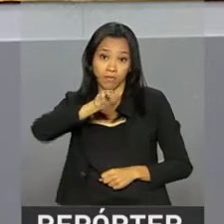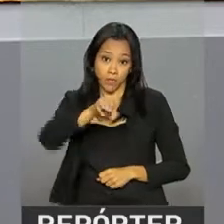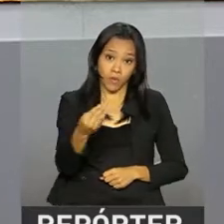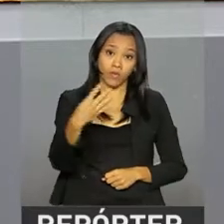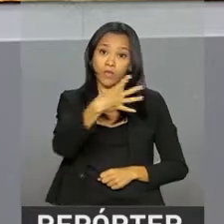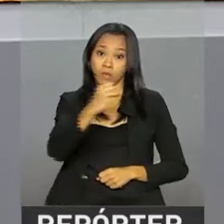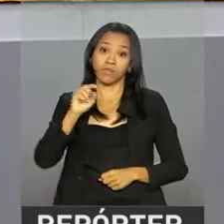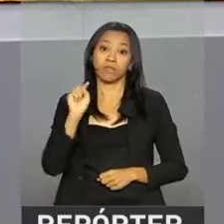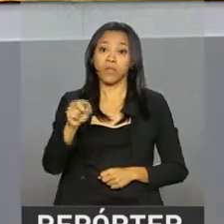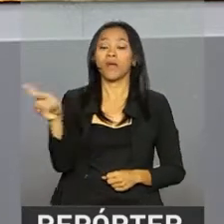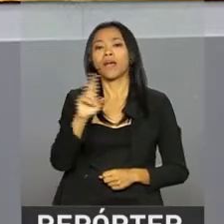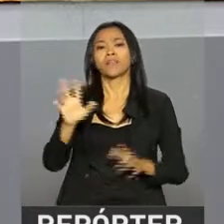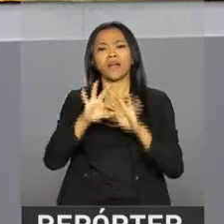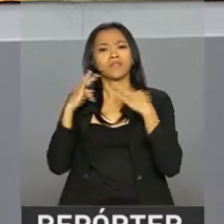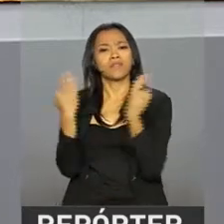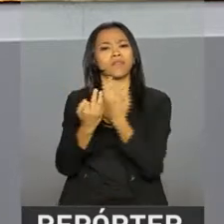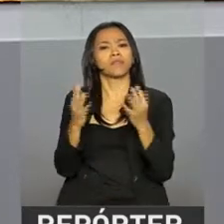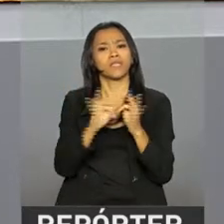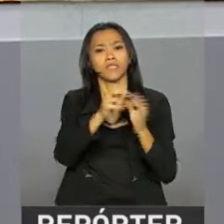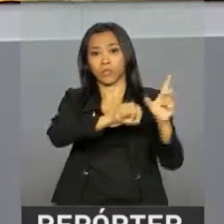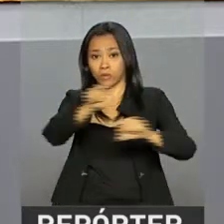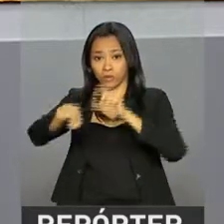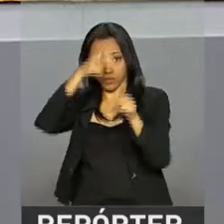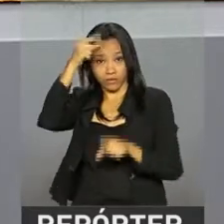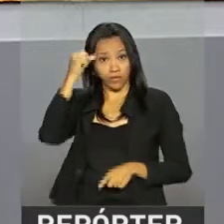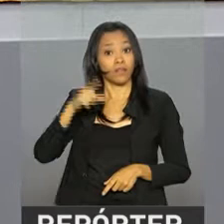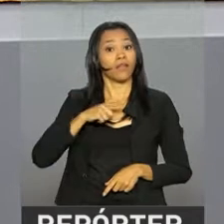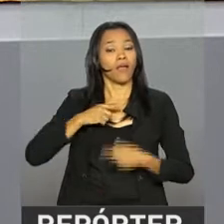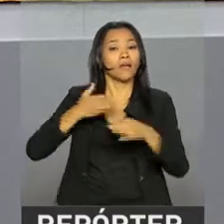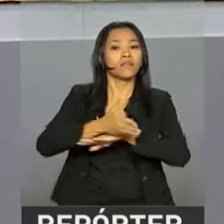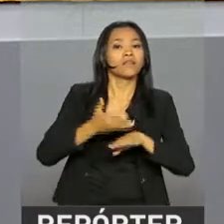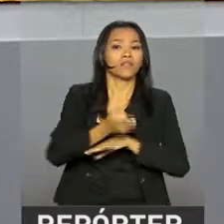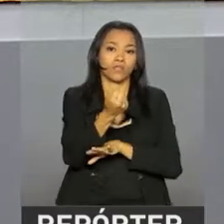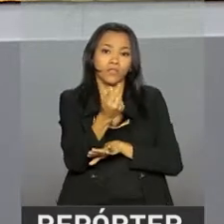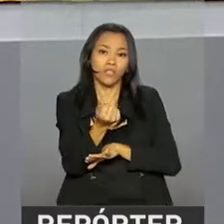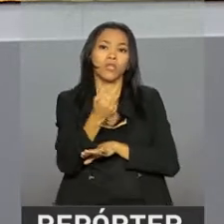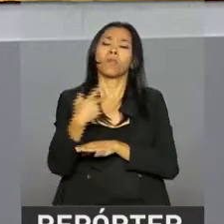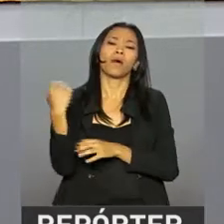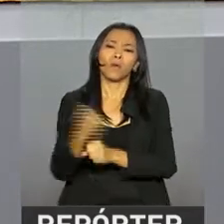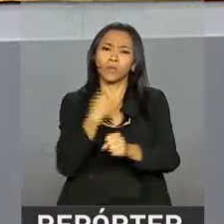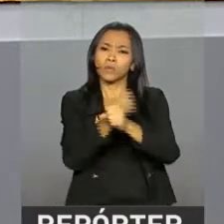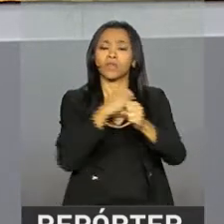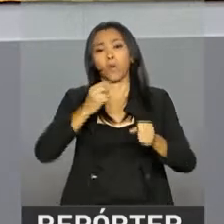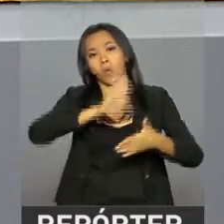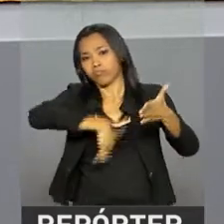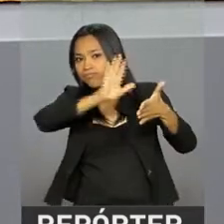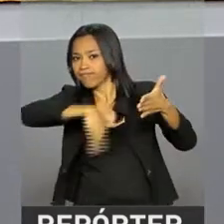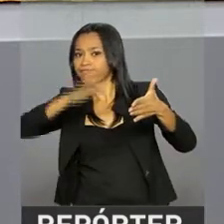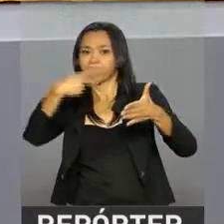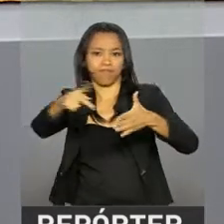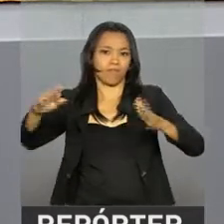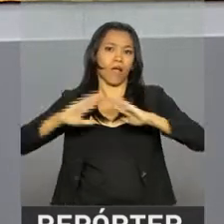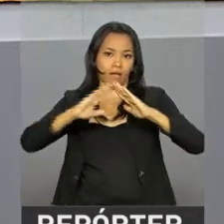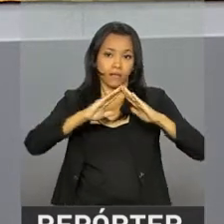R$ 100 milhões e R$ 400 mil, as famílias indicadas pelas prefeituras vão ter acesso aos recursos para conclusão, reforma ou ampliação de casas. A moradia